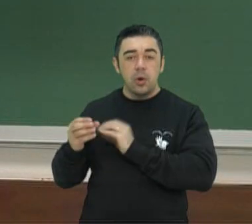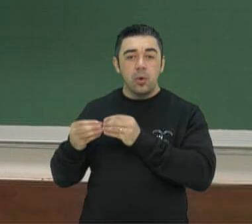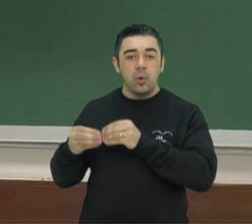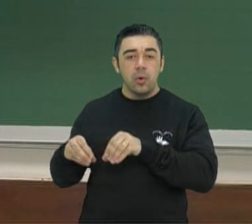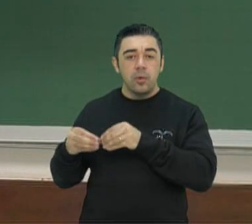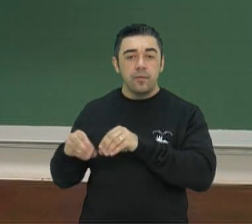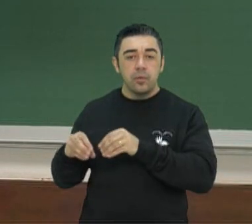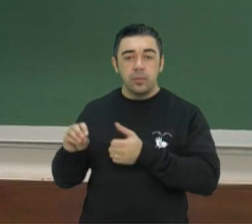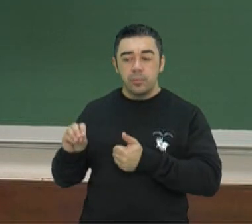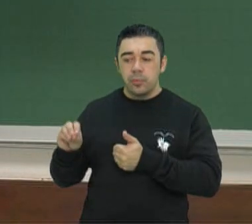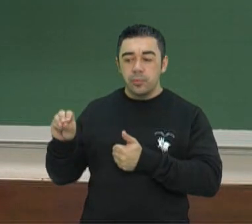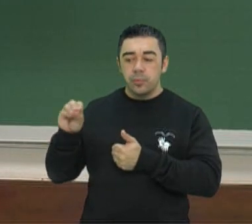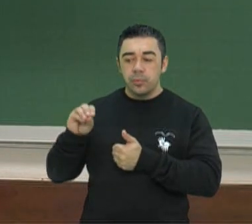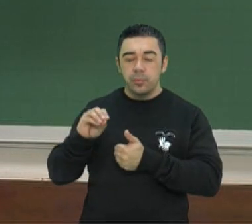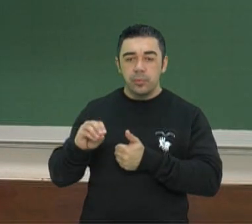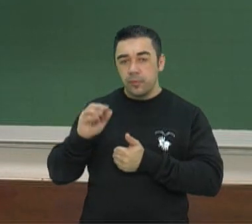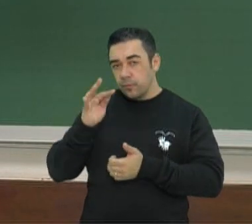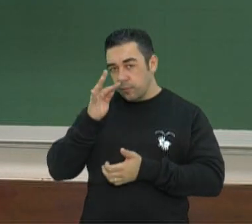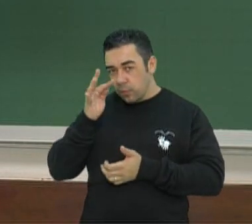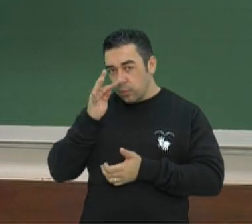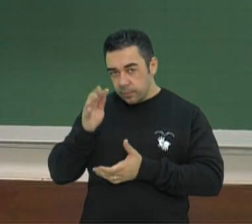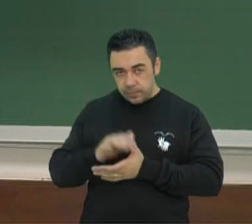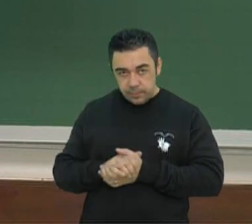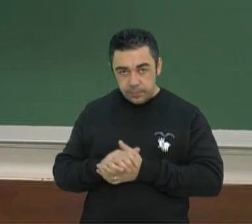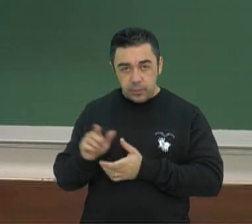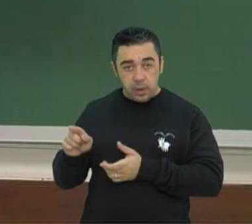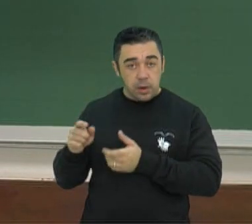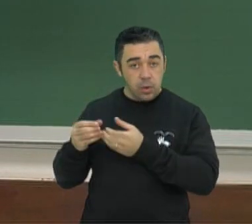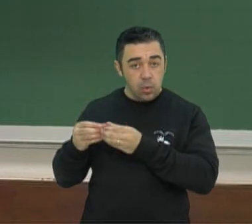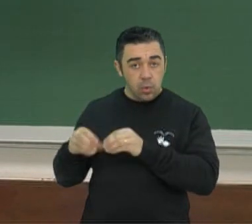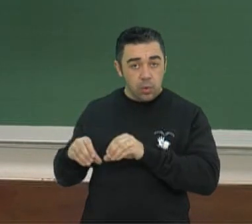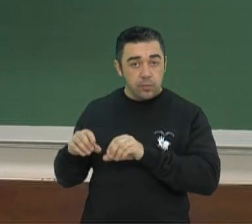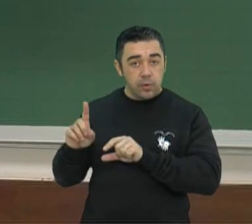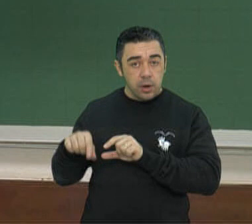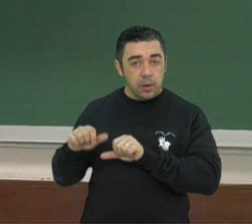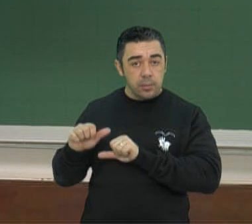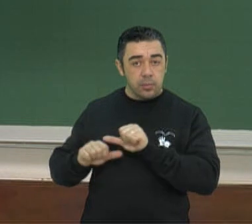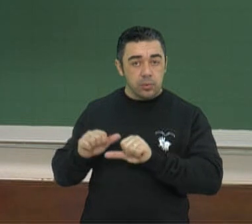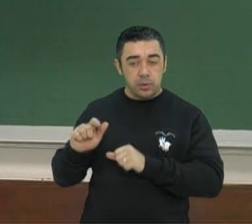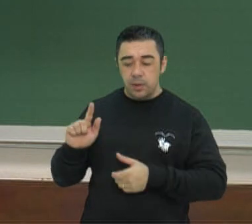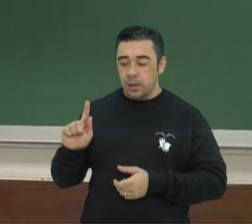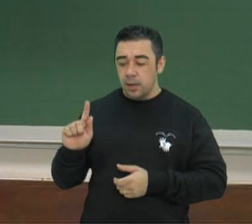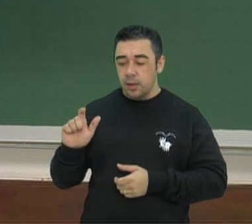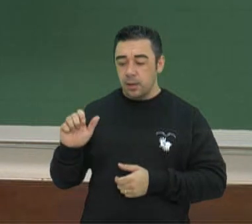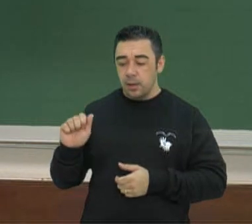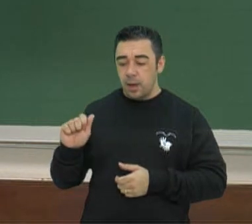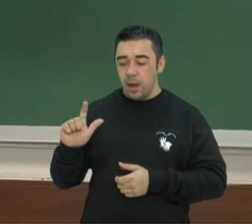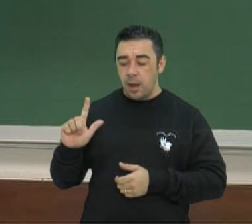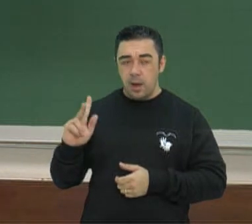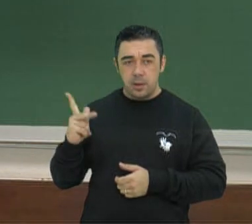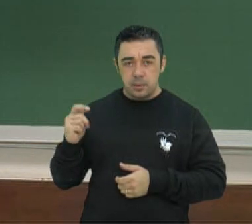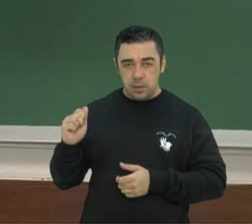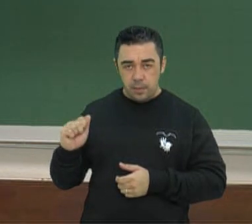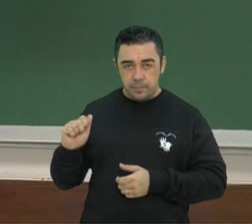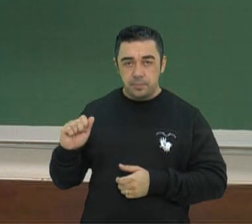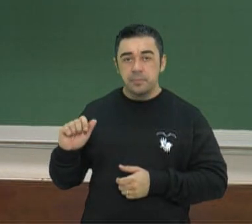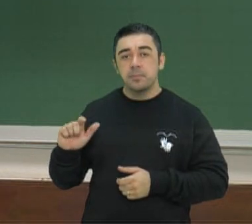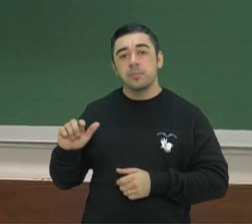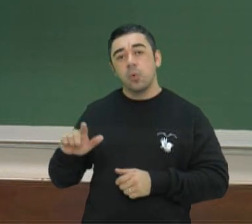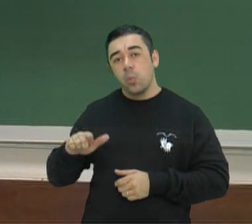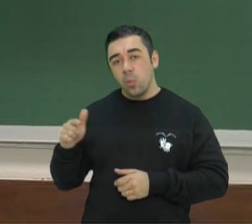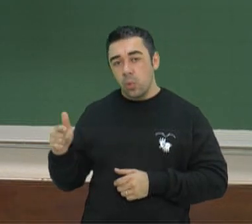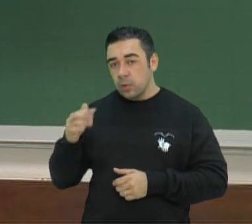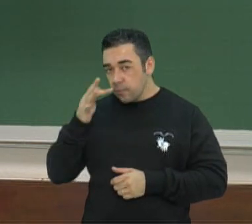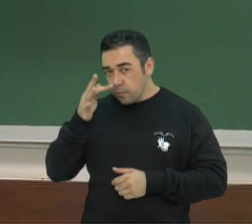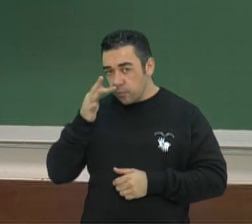em algumas das flores que estão lá dentro. Onde ela põe ovos, vai virar o que a gente chama de galha lá dentro, tá? Mas algumas outras florzinhas